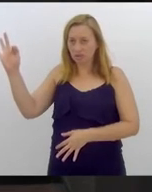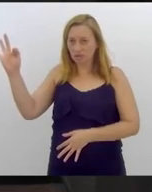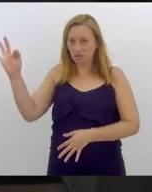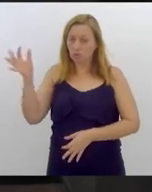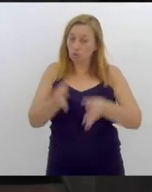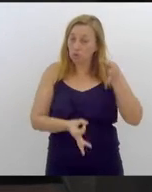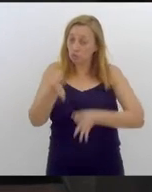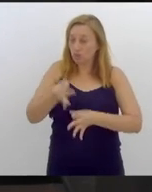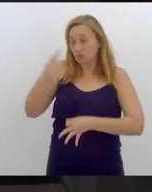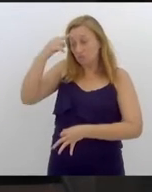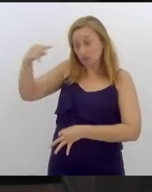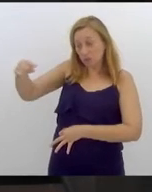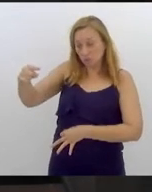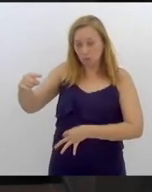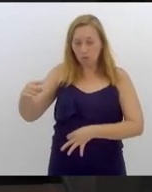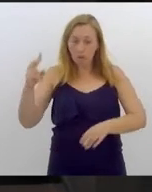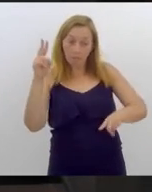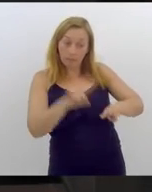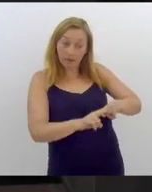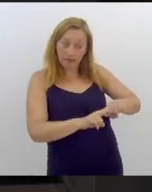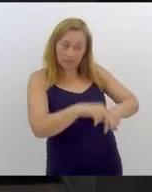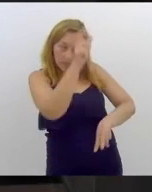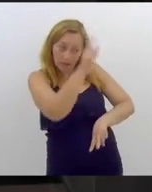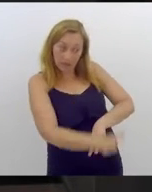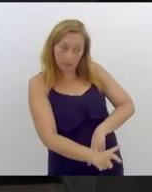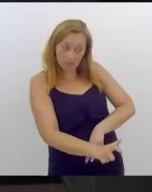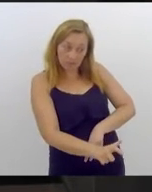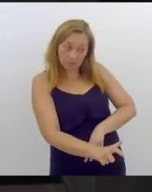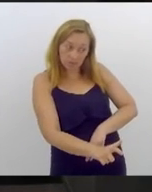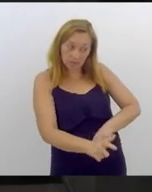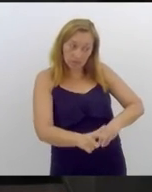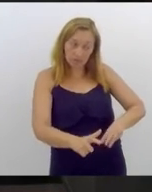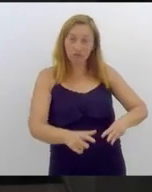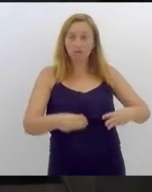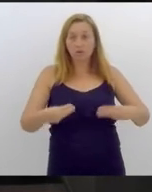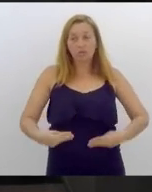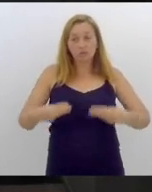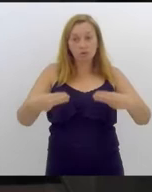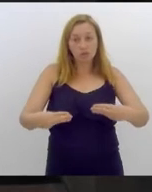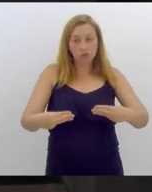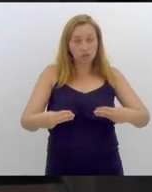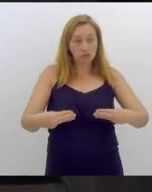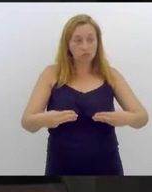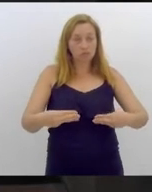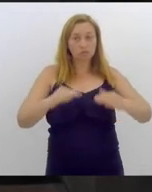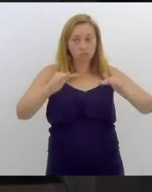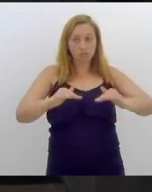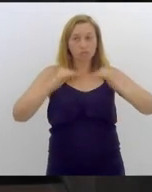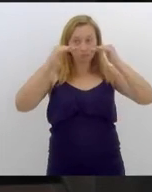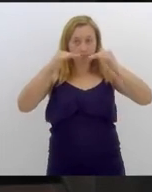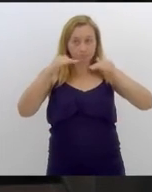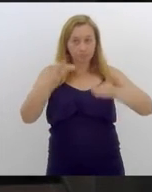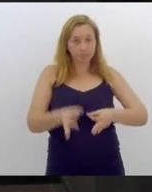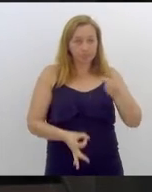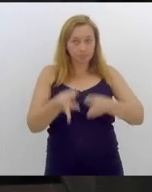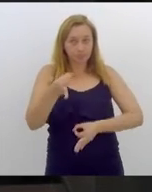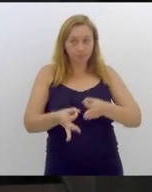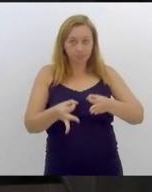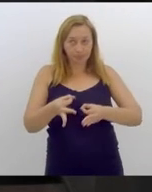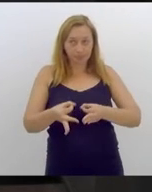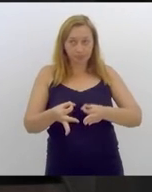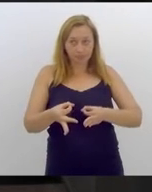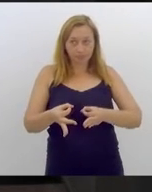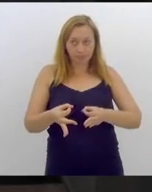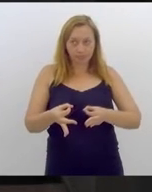judicial emitido por um Ministro do Supremo Tribunal Federal é recebido